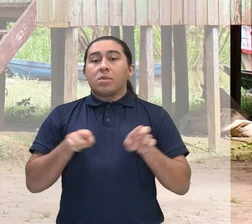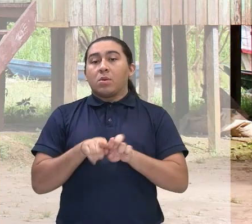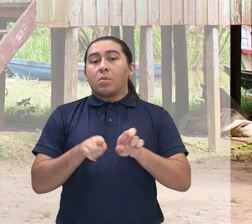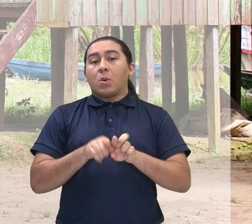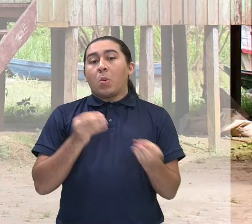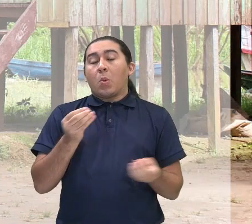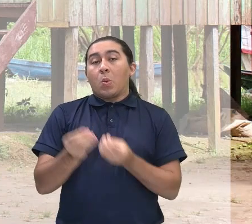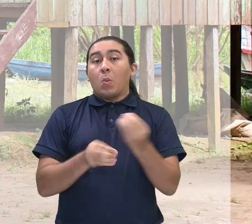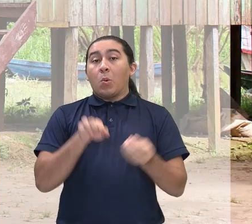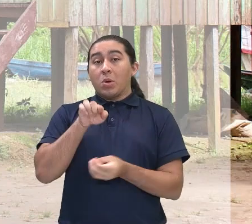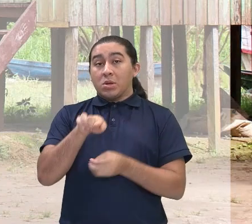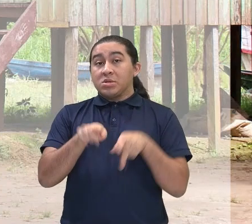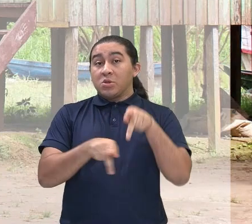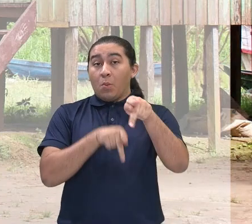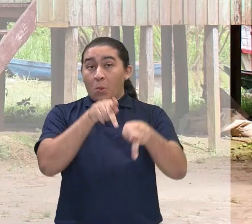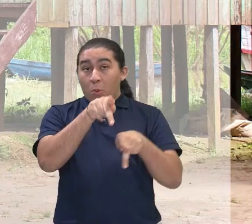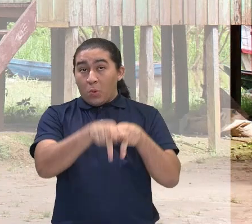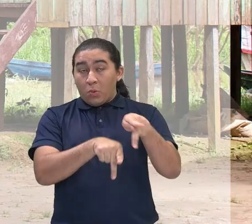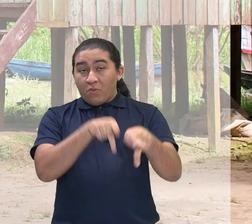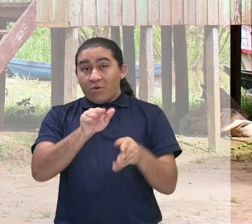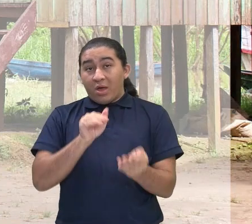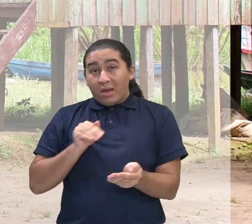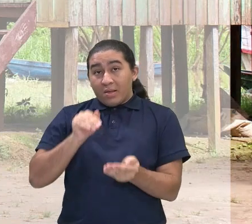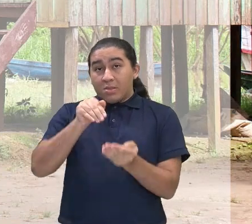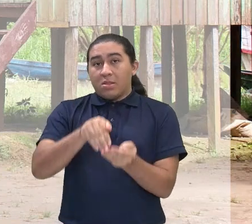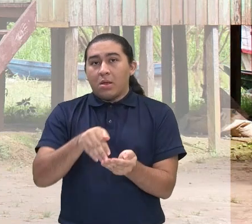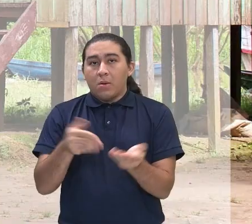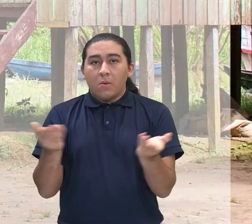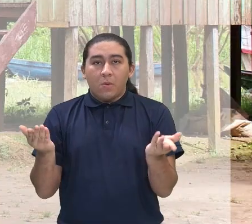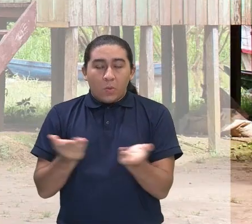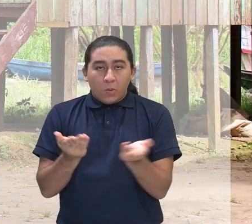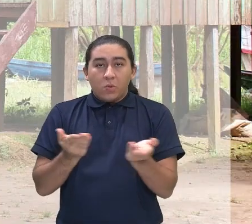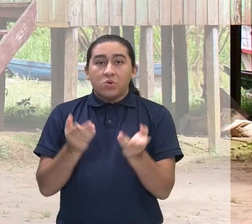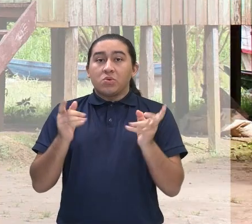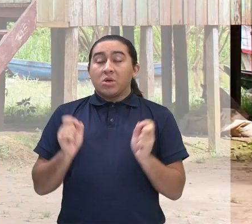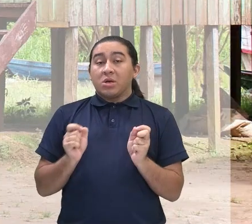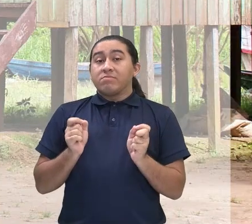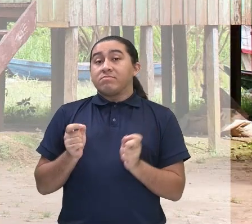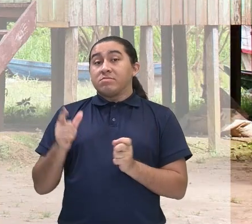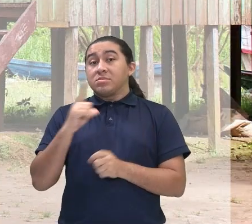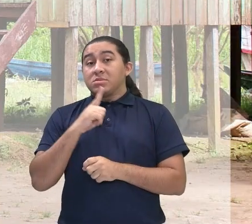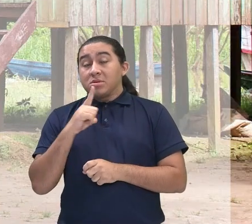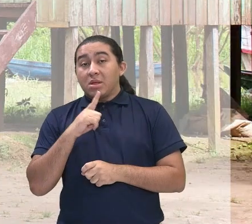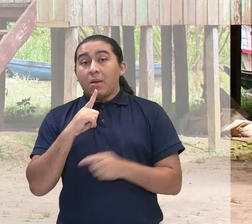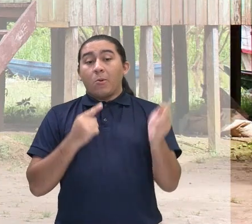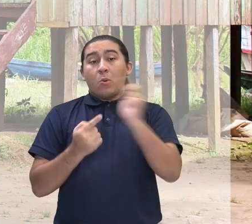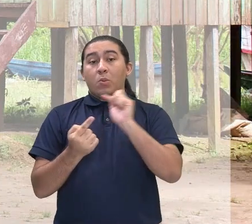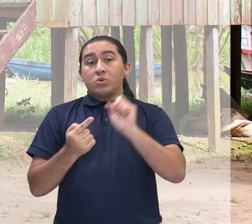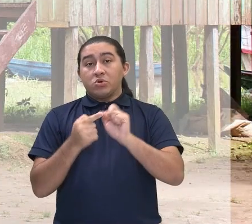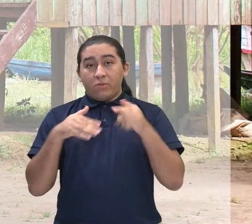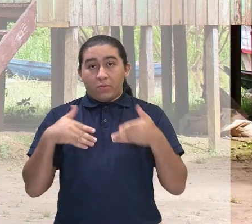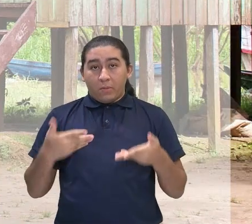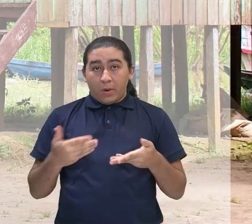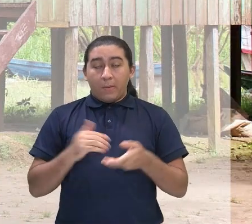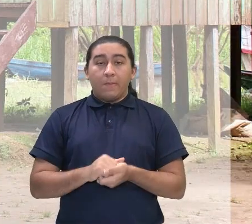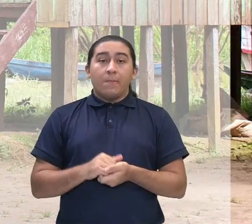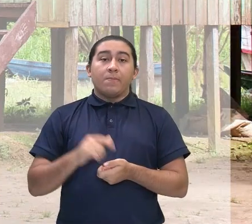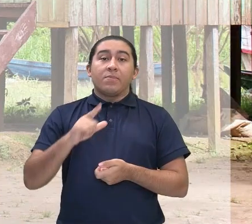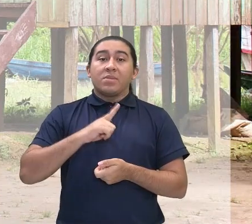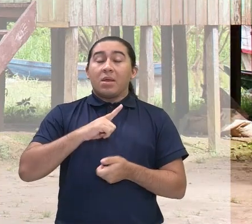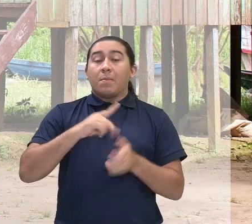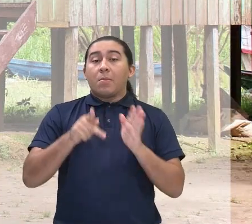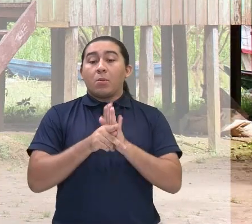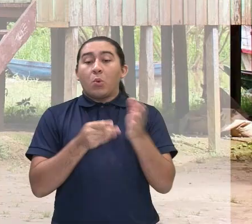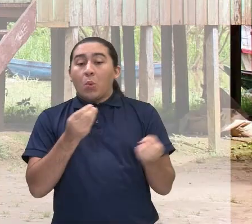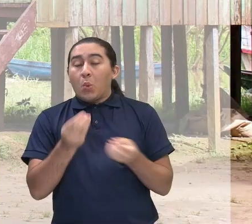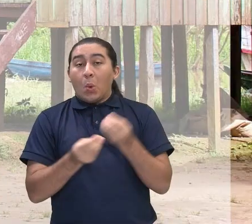eles, e que até os dias atuais, lidam justamente, né, com as cheias dos rios,